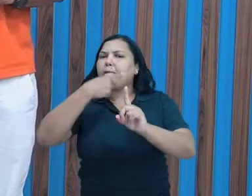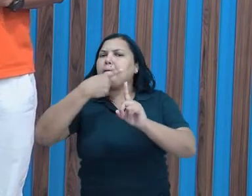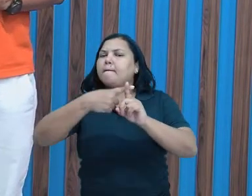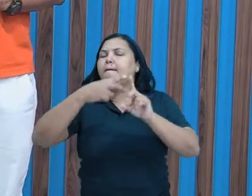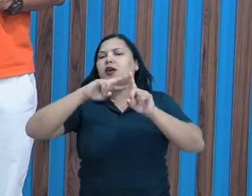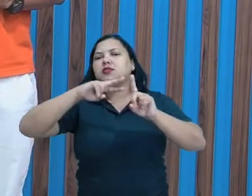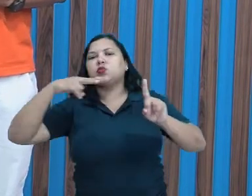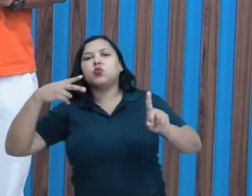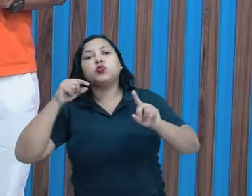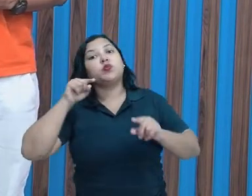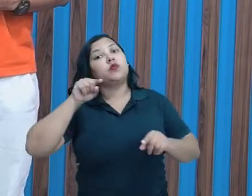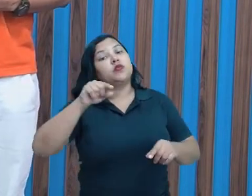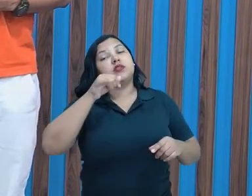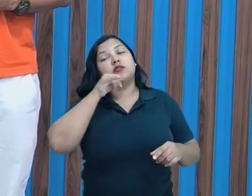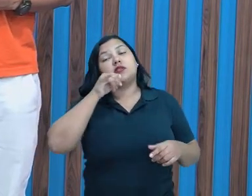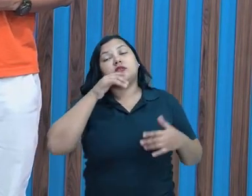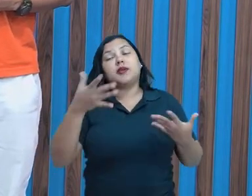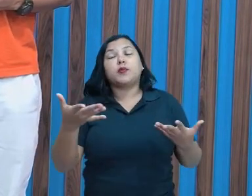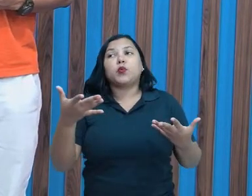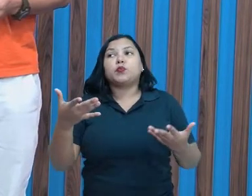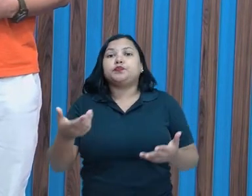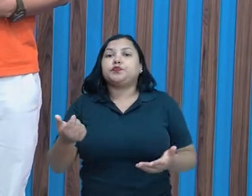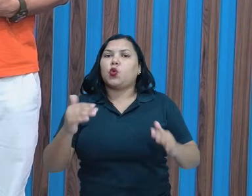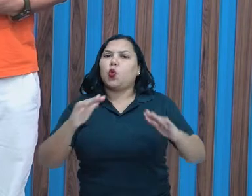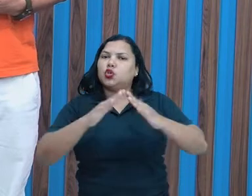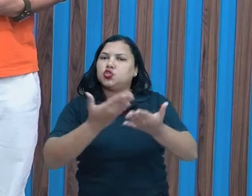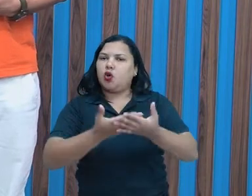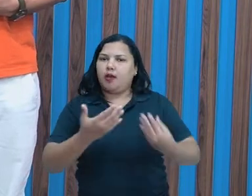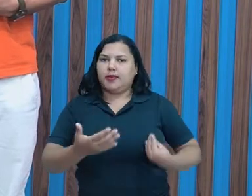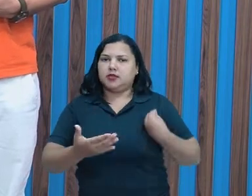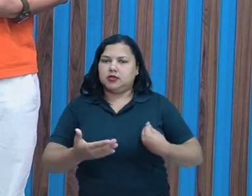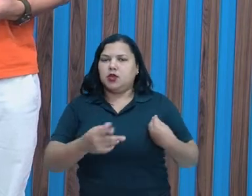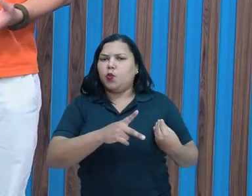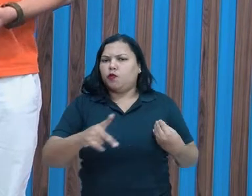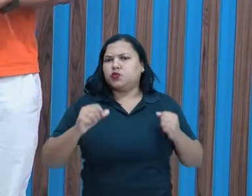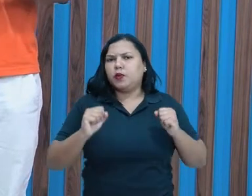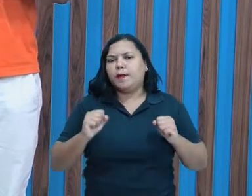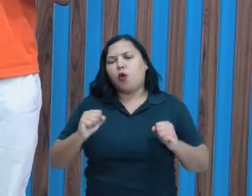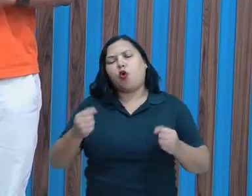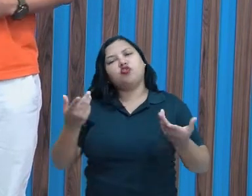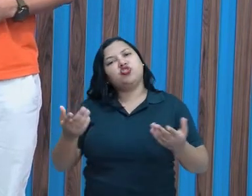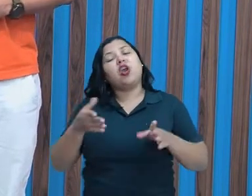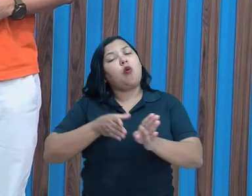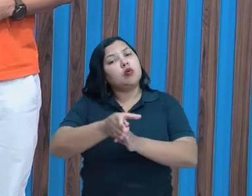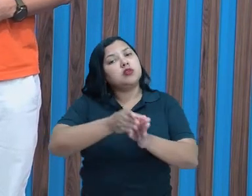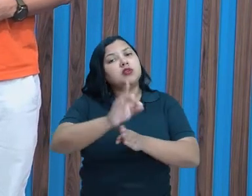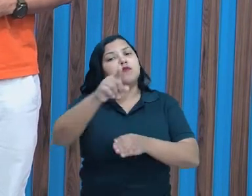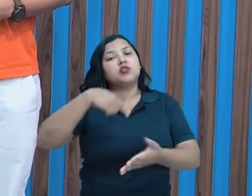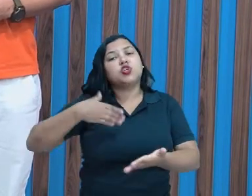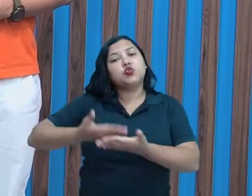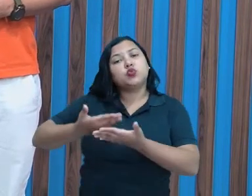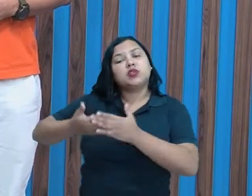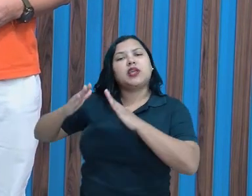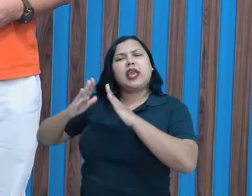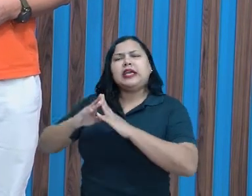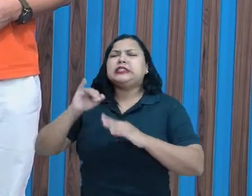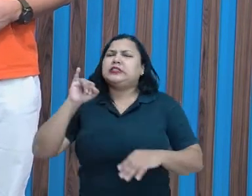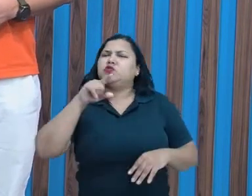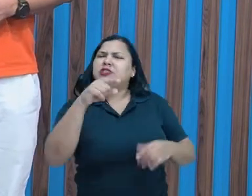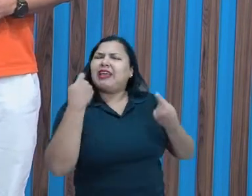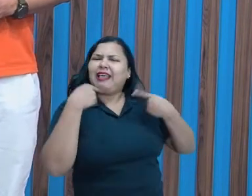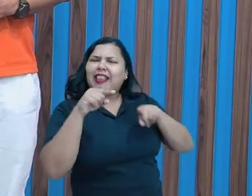usa, de repente, pode recomendar para você estudar em casa, você pode dar o gás em casa. Você que reclama que as